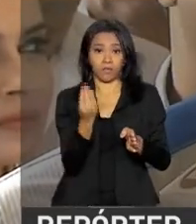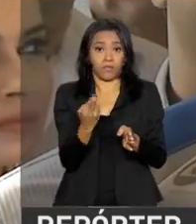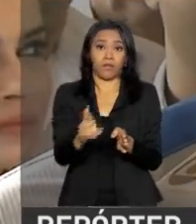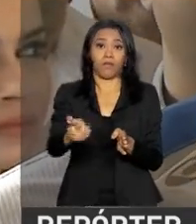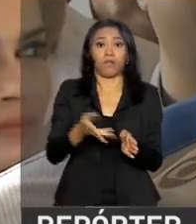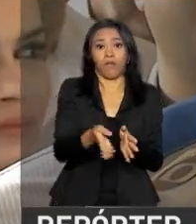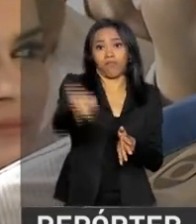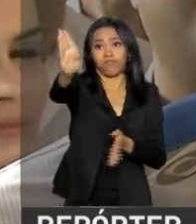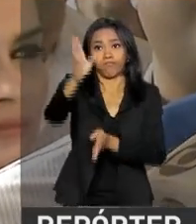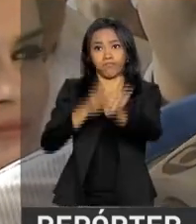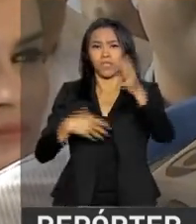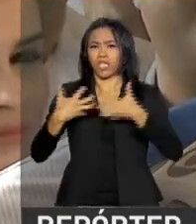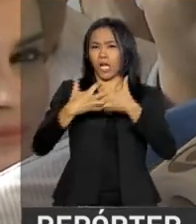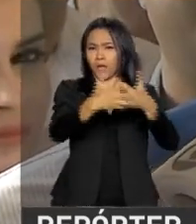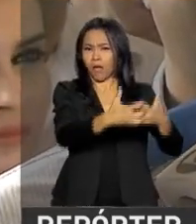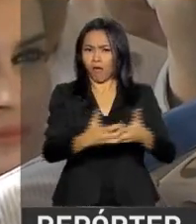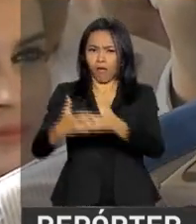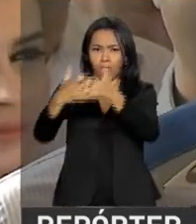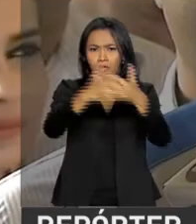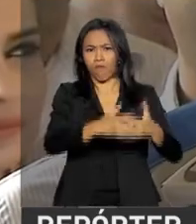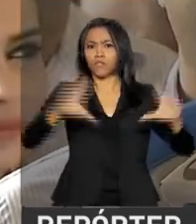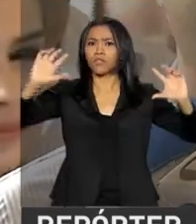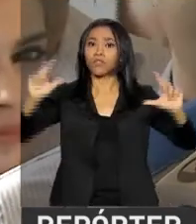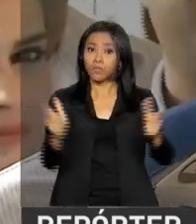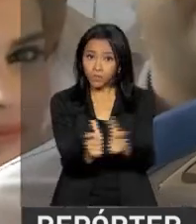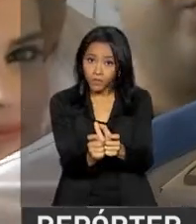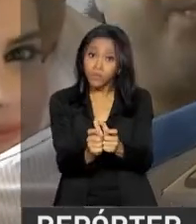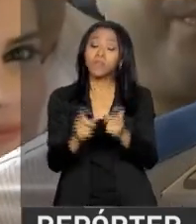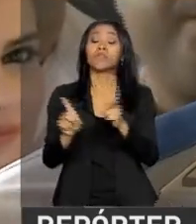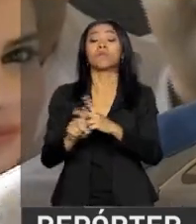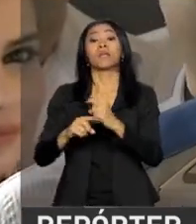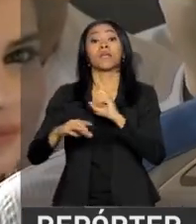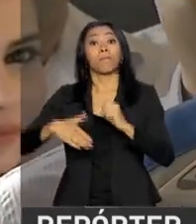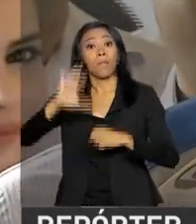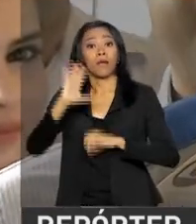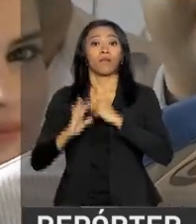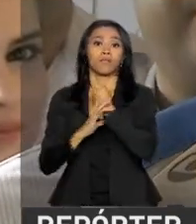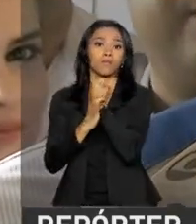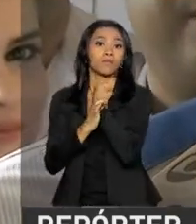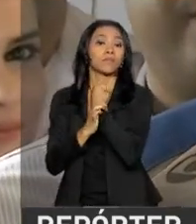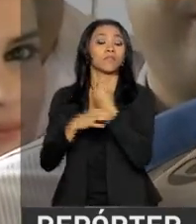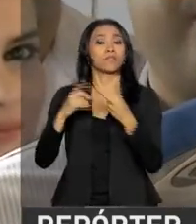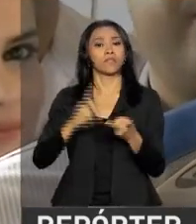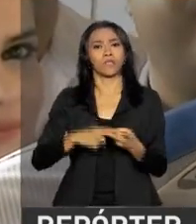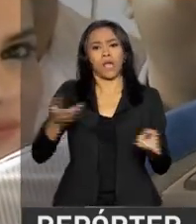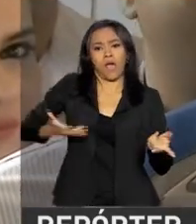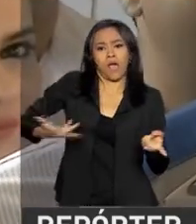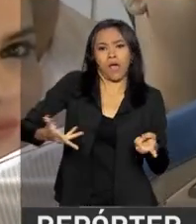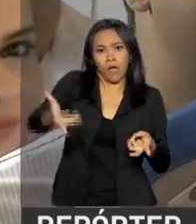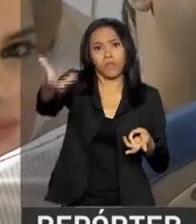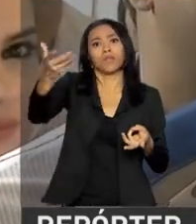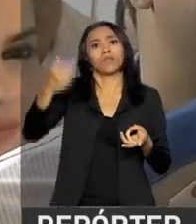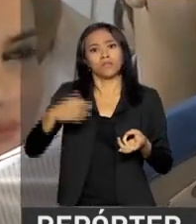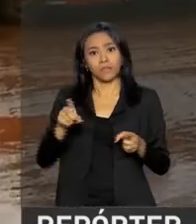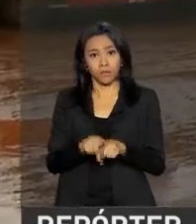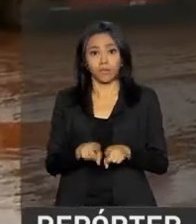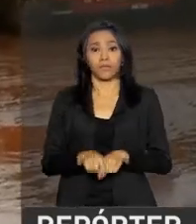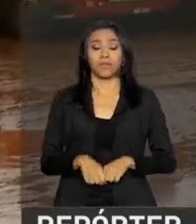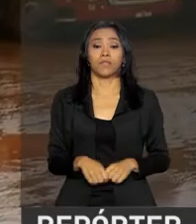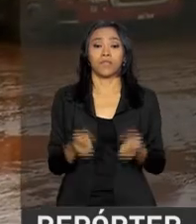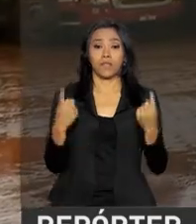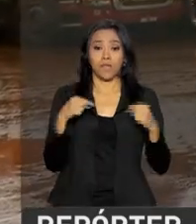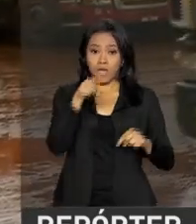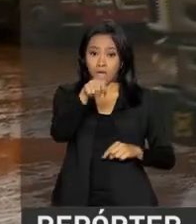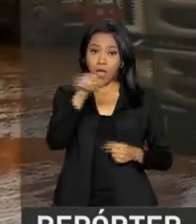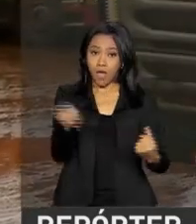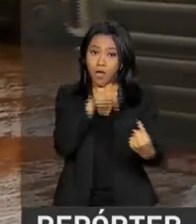o fluxo de caminhão nas rodovias brasileiras a melhorar a segurança melhorar a velocidade não só para cargas também para passageiros esta é uma